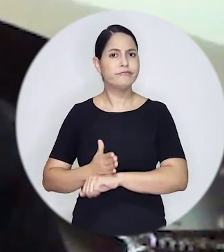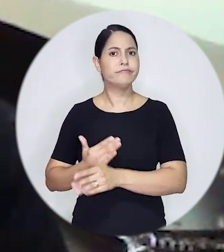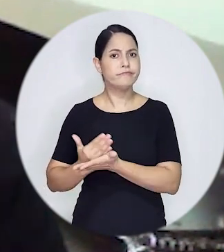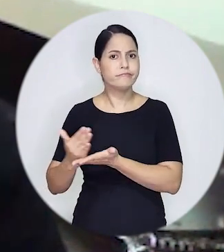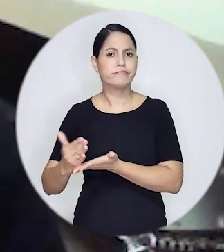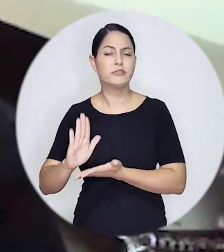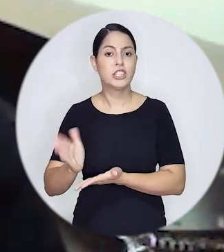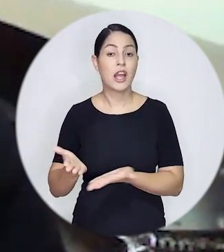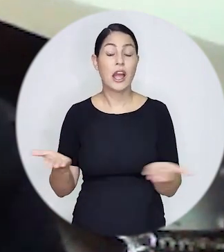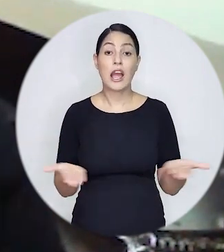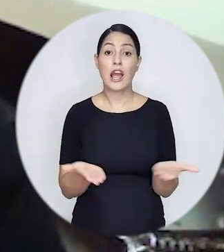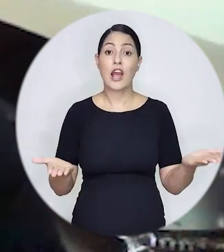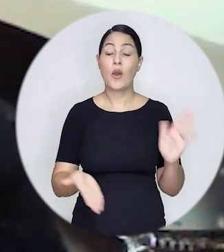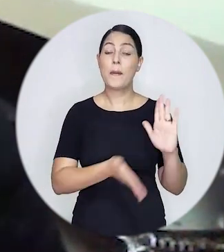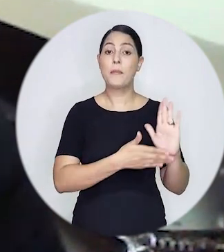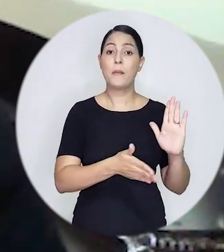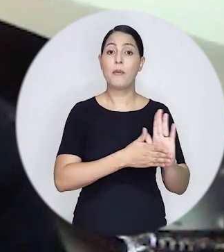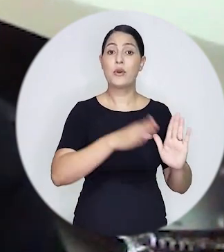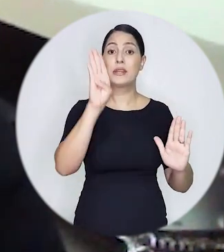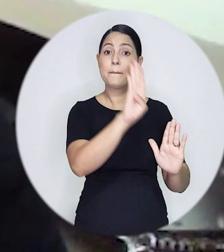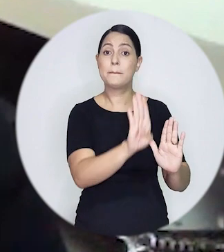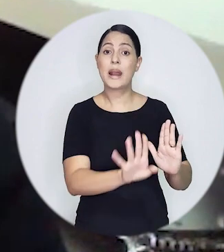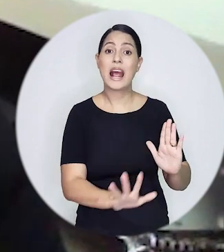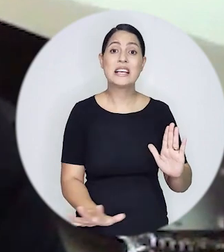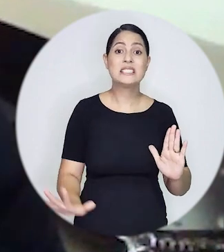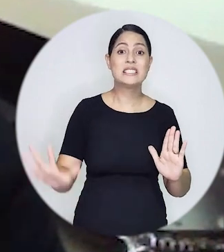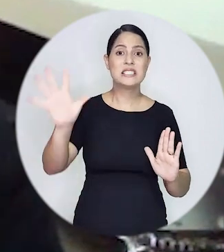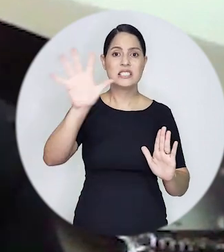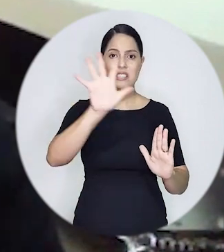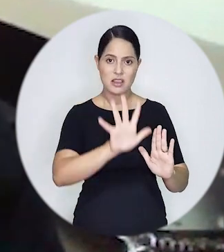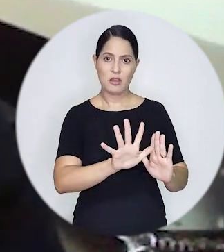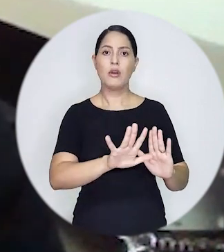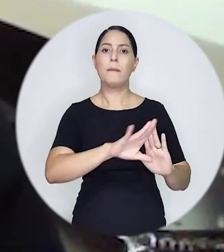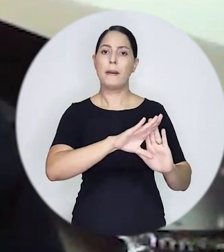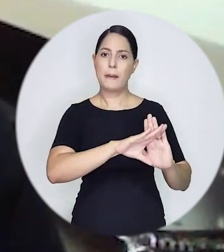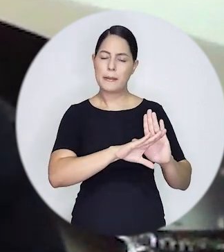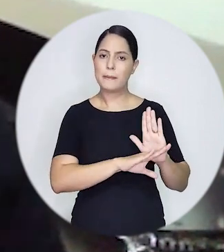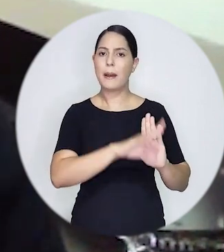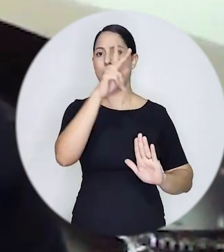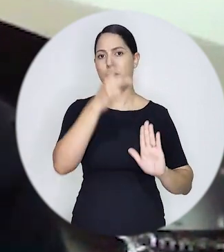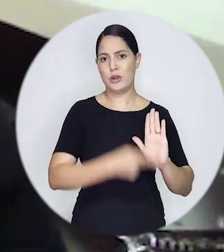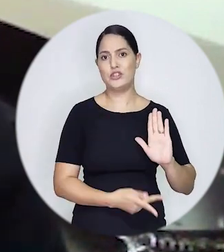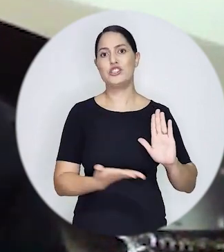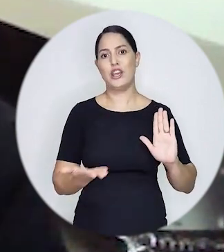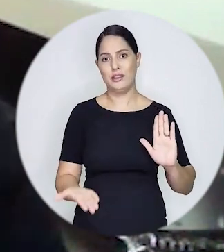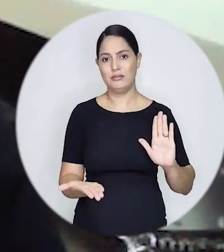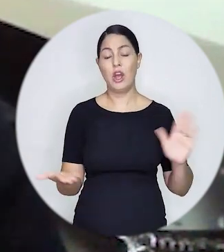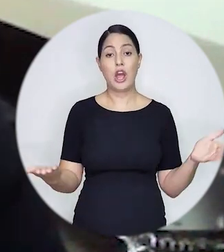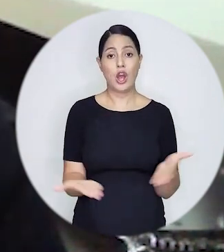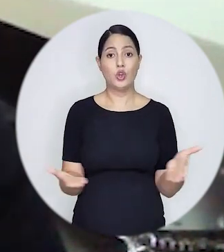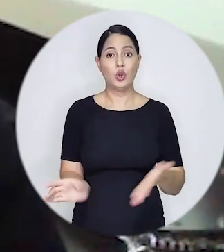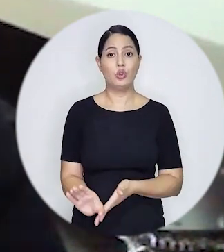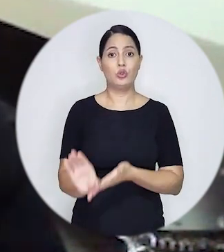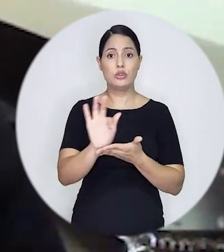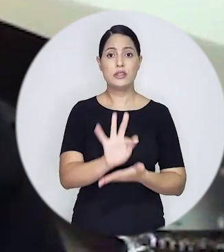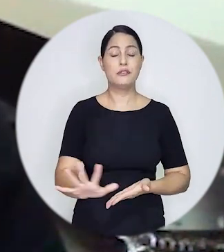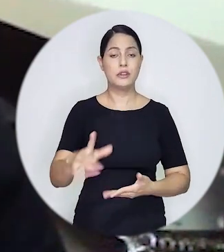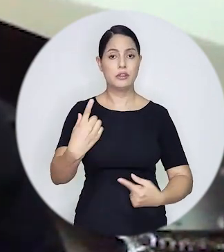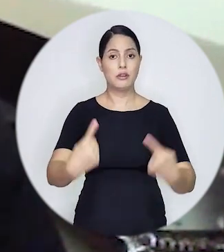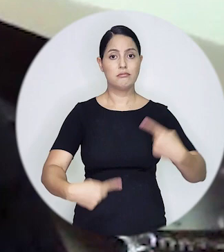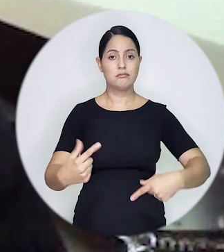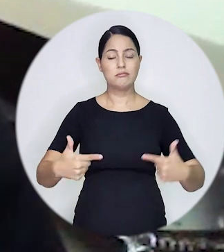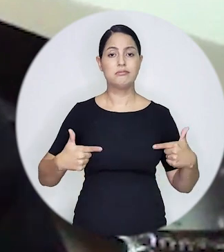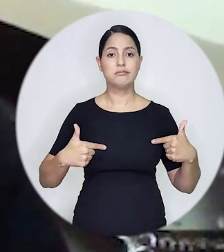agora, a pauta se torna nacional. O Conselho Federal entra com força